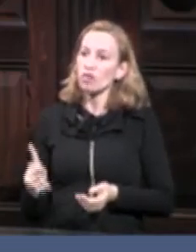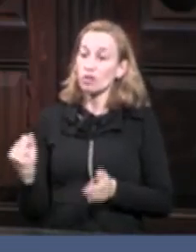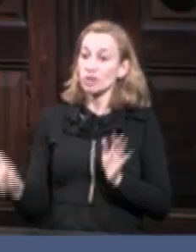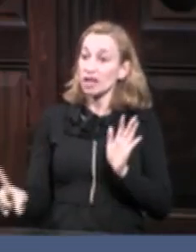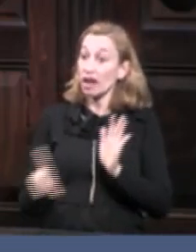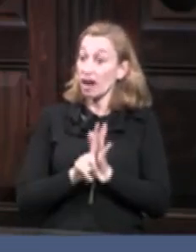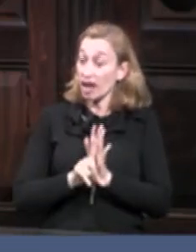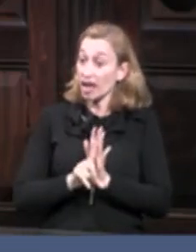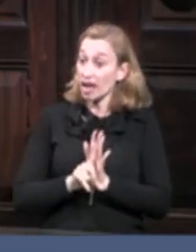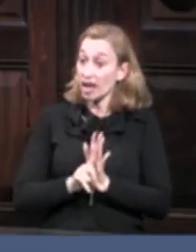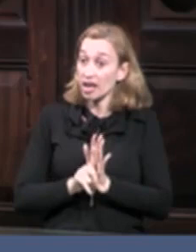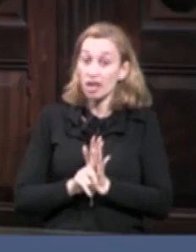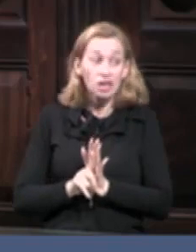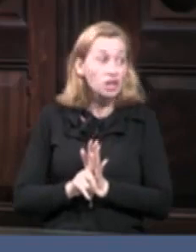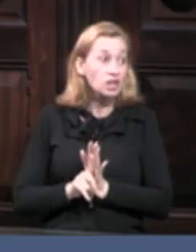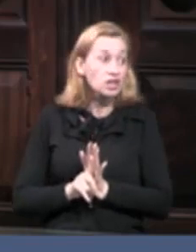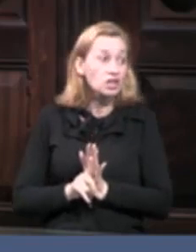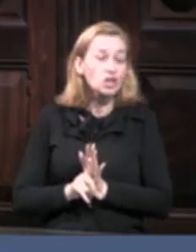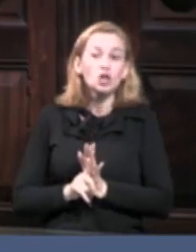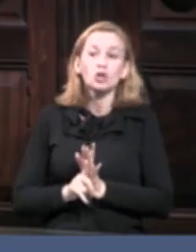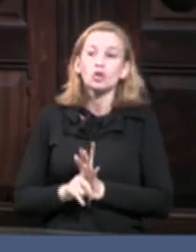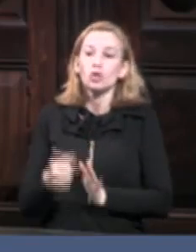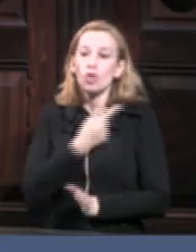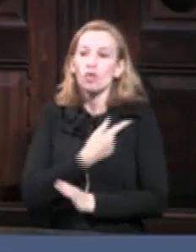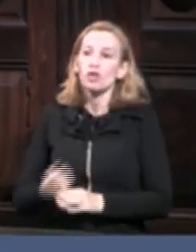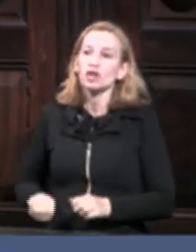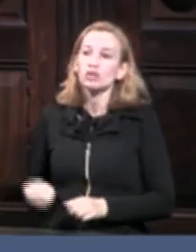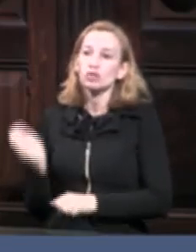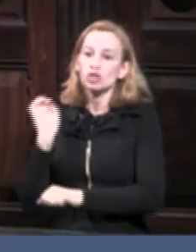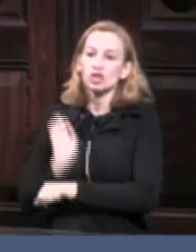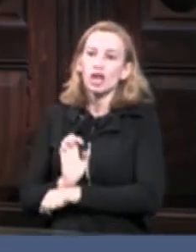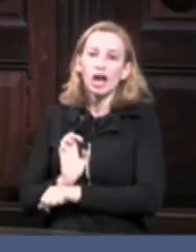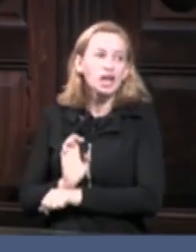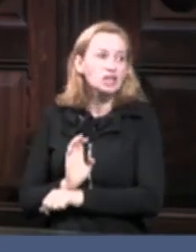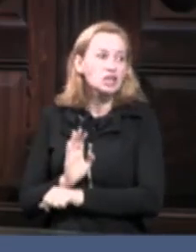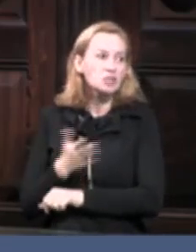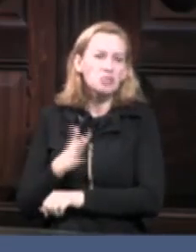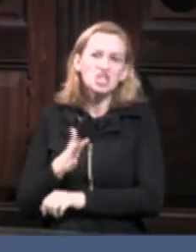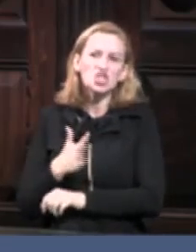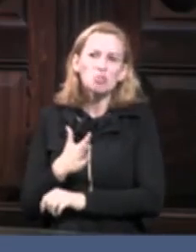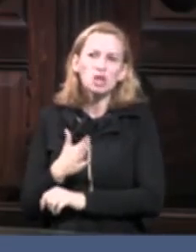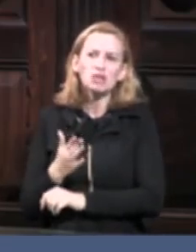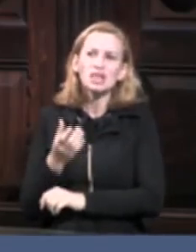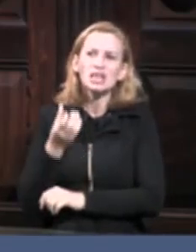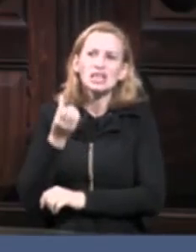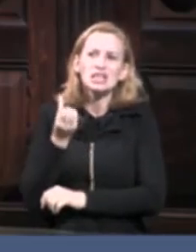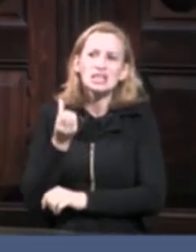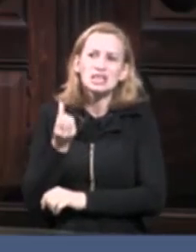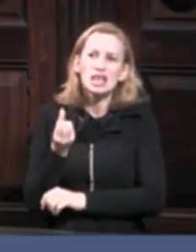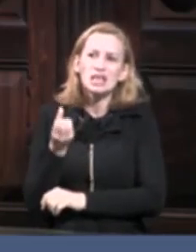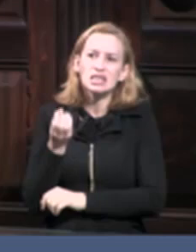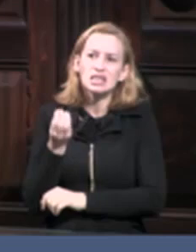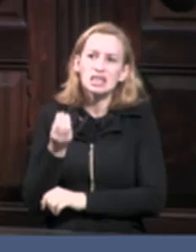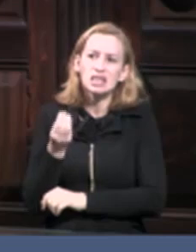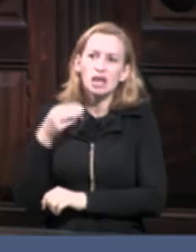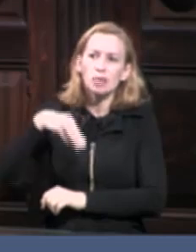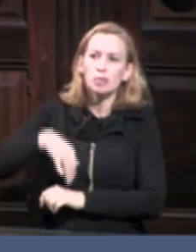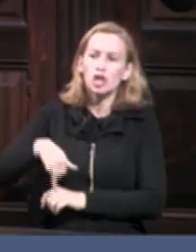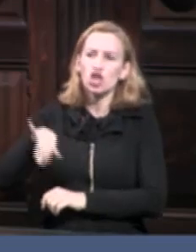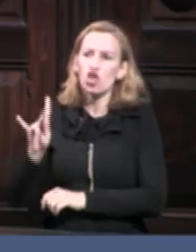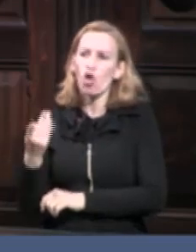deputado Valdec, de que o governo do Estado gastaria naquele ano cerca de 60 milhões de reais